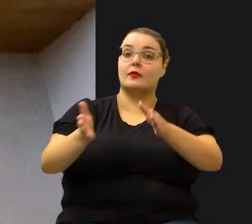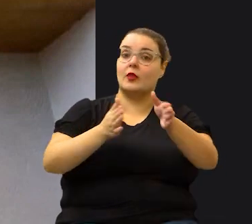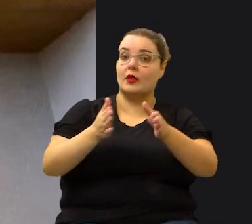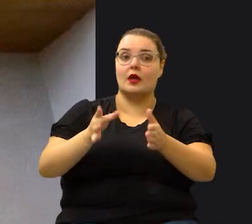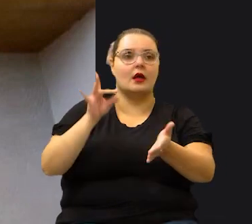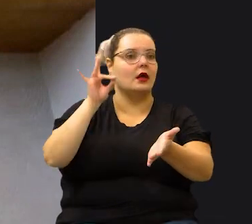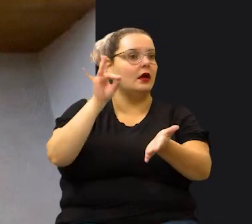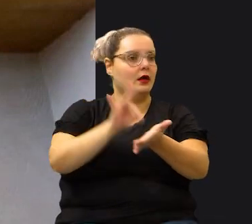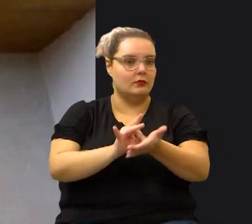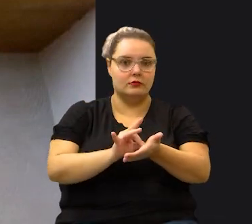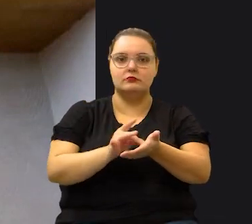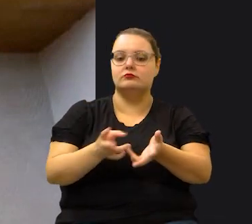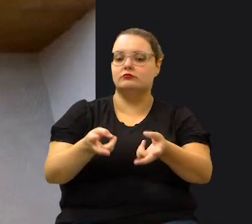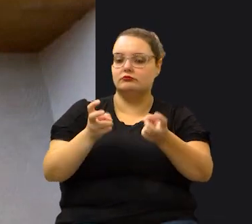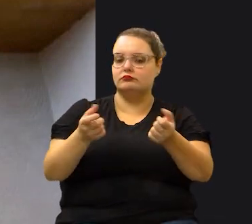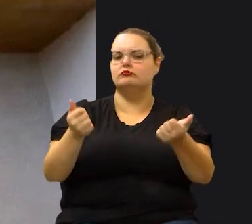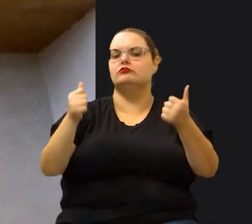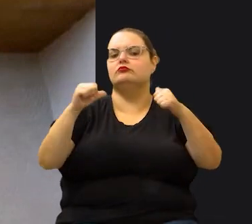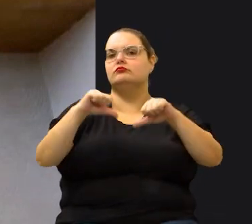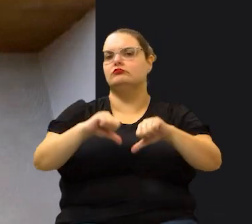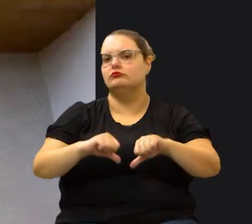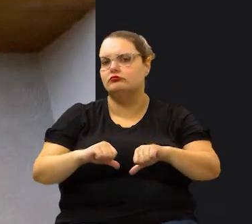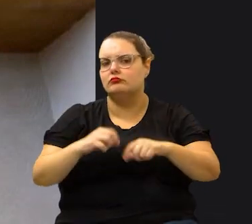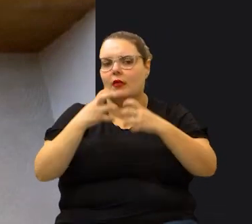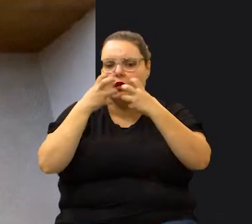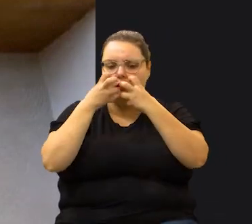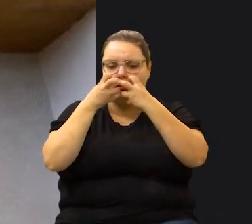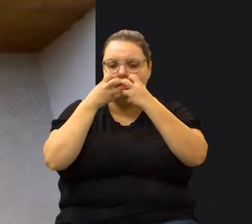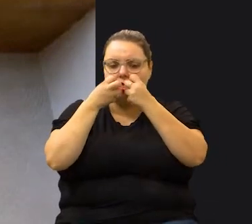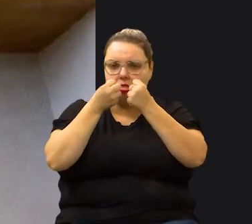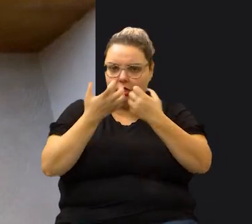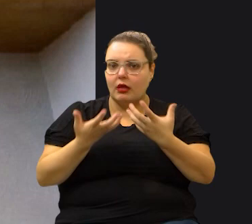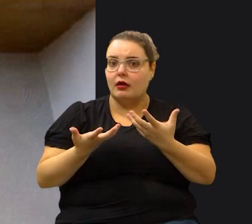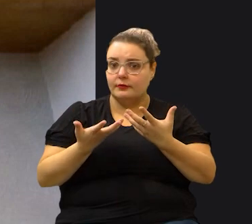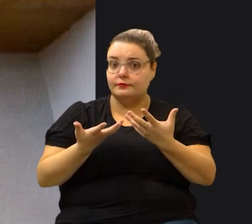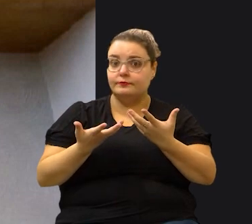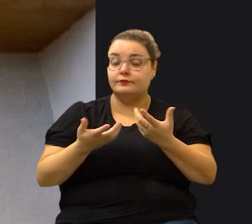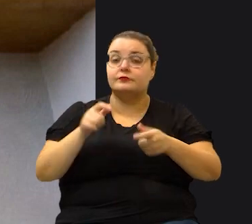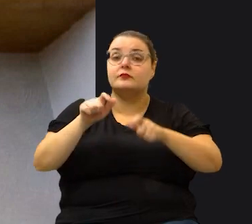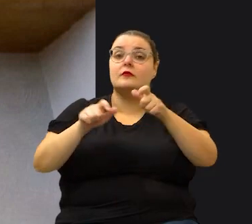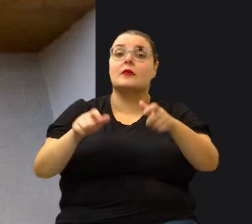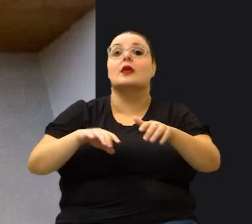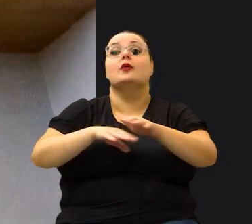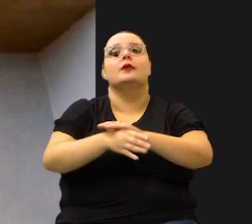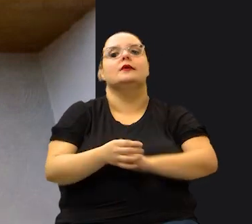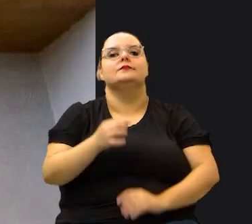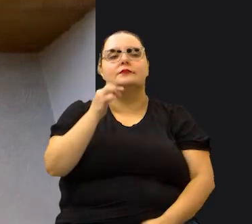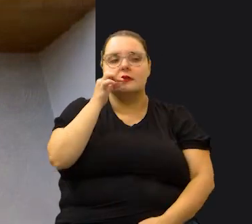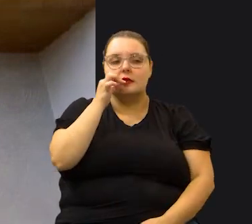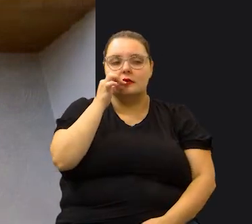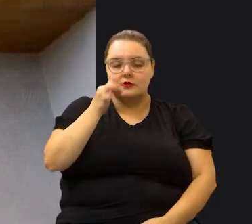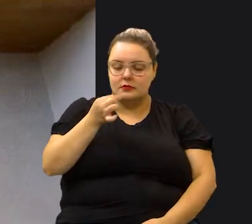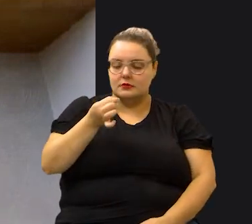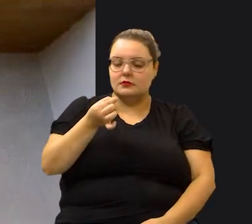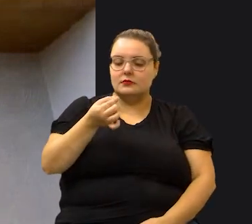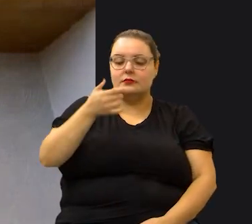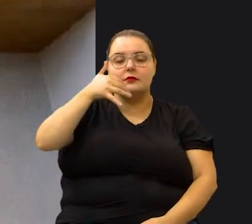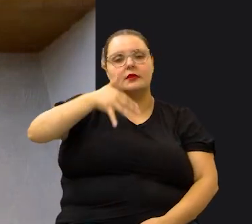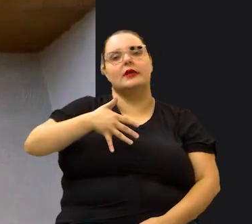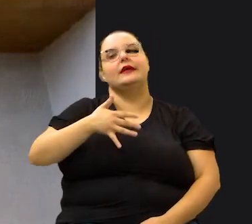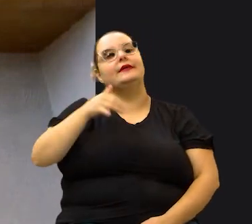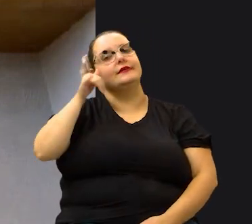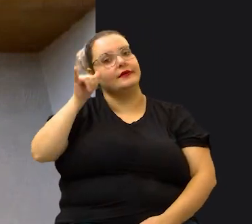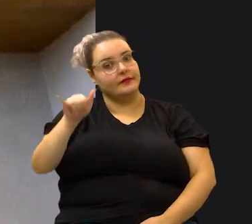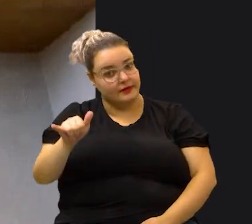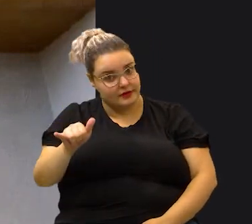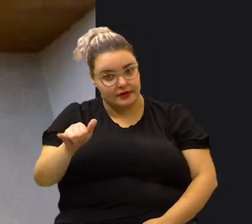período a gente realmente nota uma piora da descamação, do ressecamento dos lábios, e as pessoas têm o hábito realmente de puxar, isso tem que ser evitado. Tirar